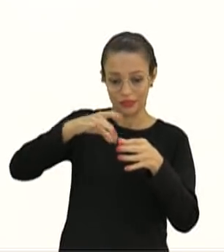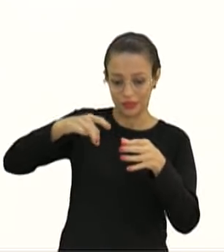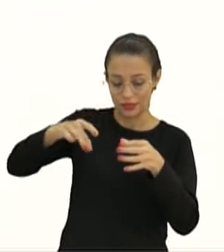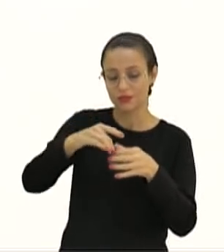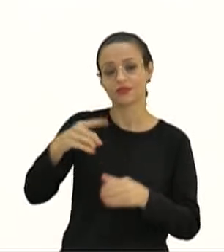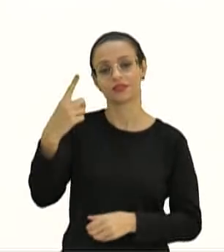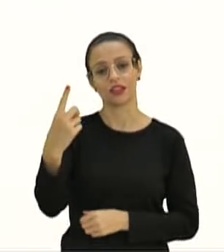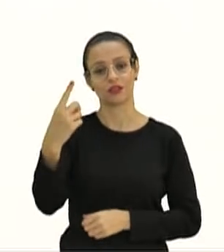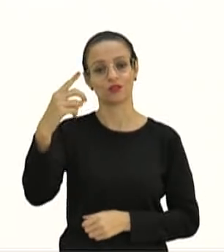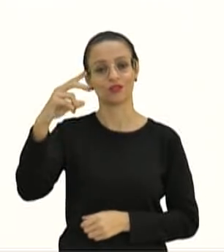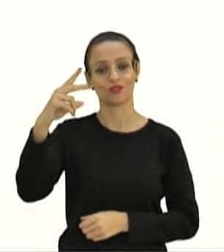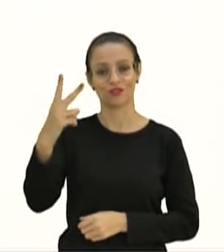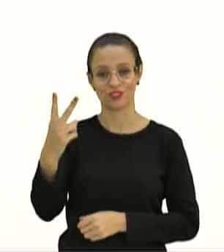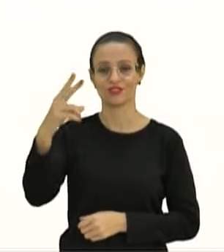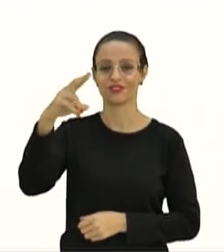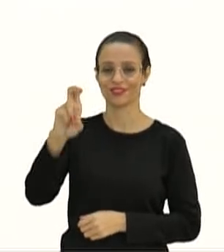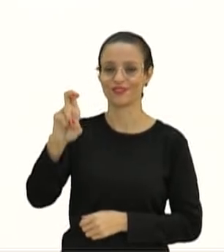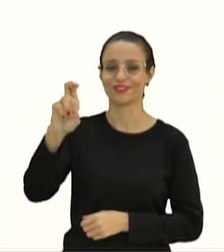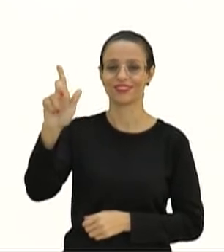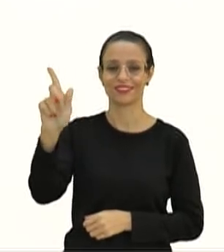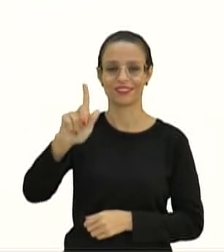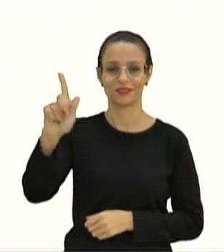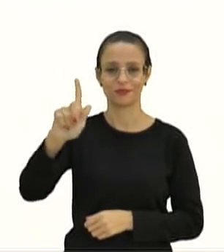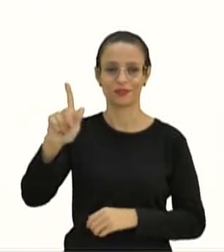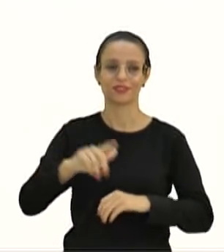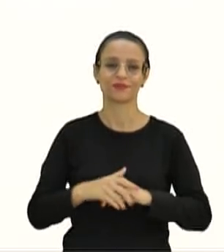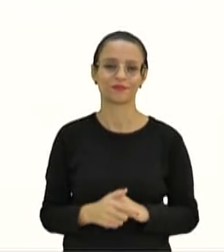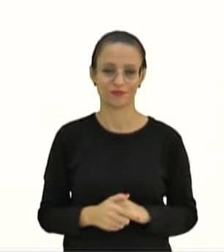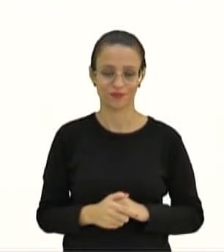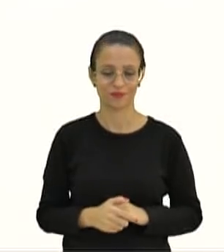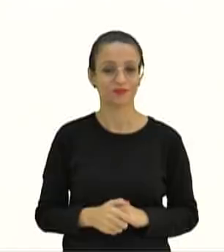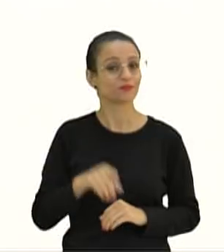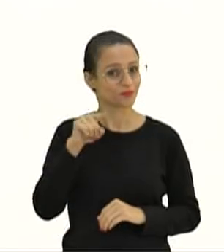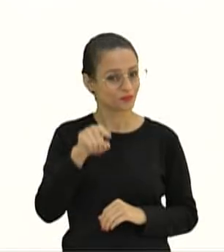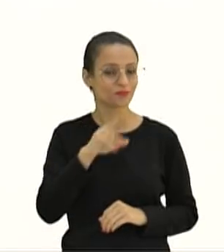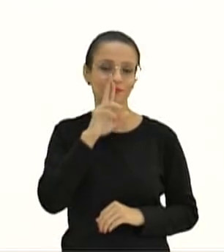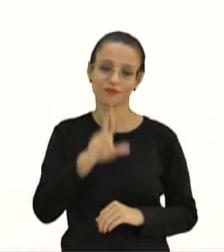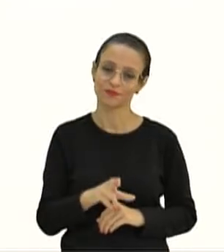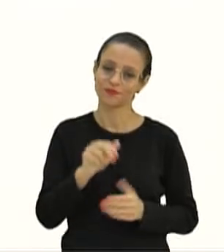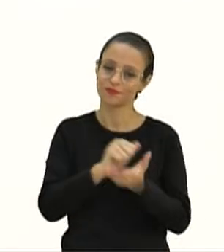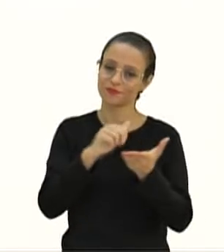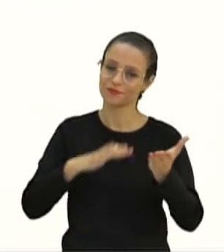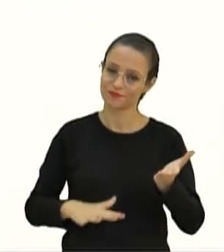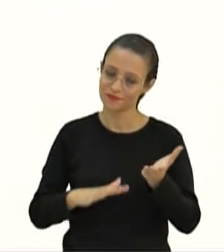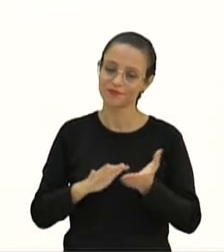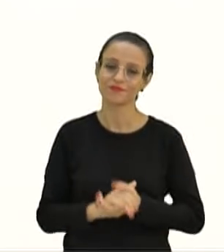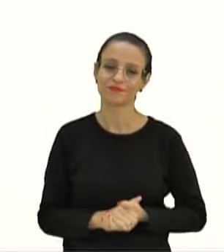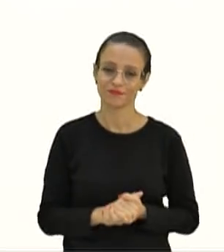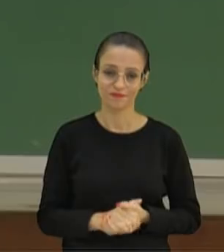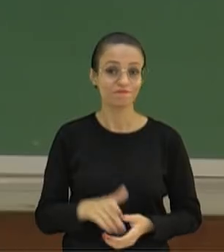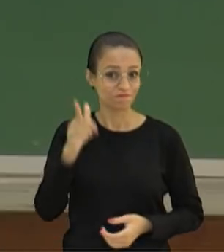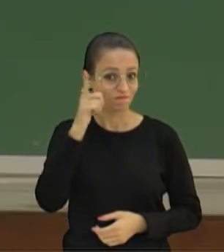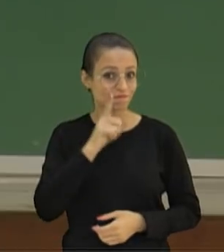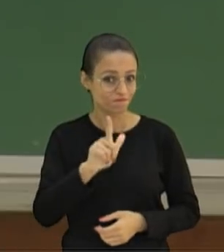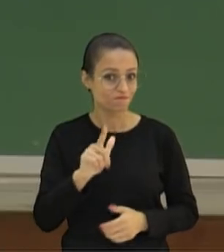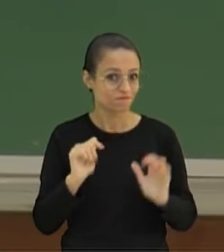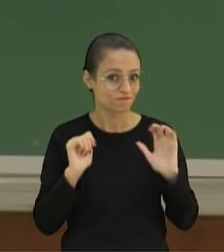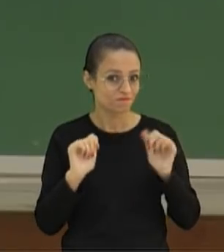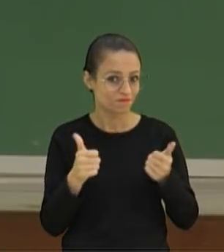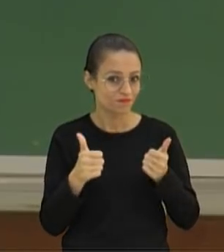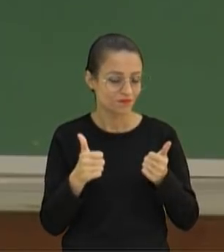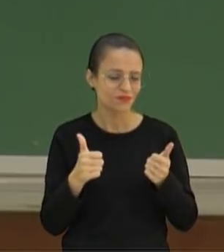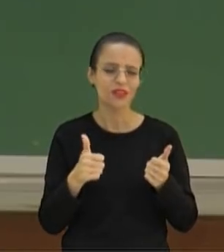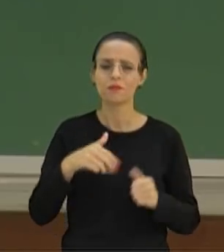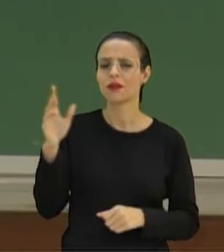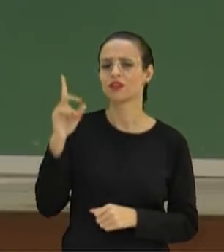pesa 125 gramas. Essa é a resposta do nosso exercício. Conseguiram? A parte um